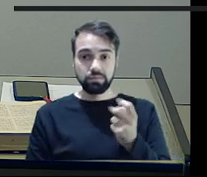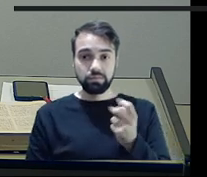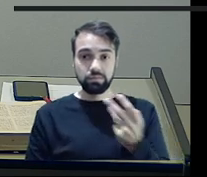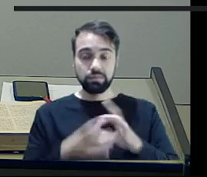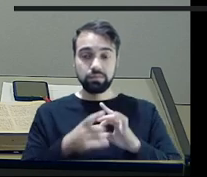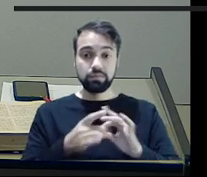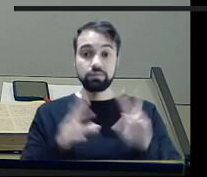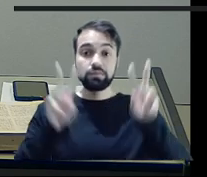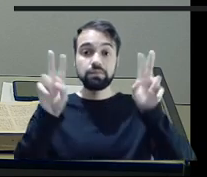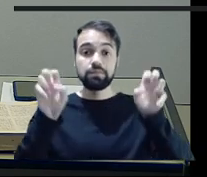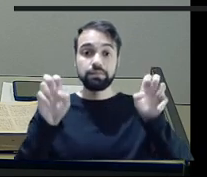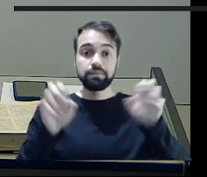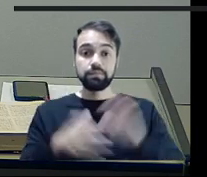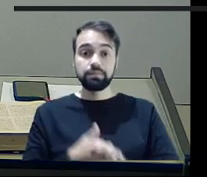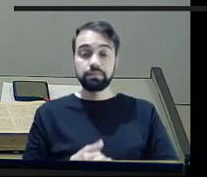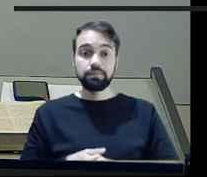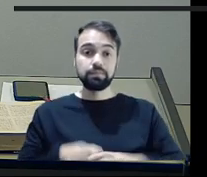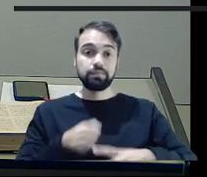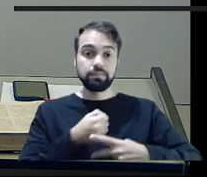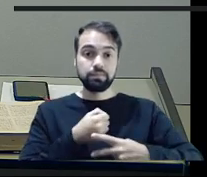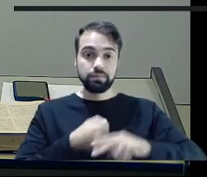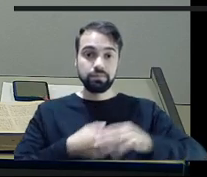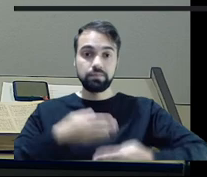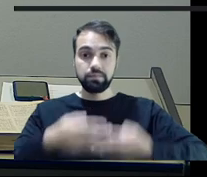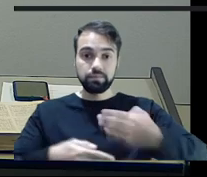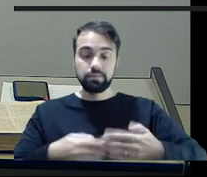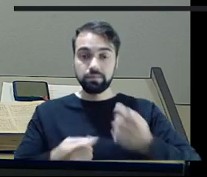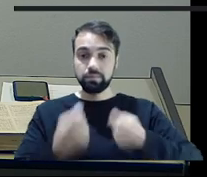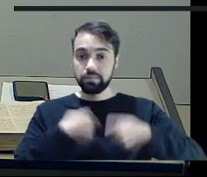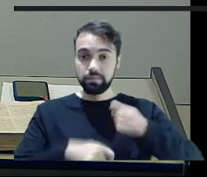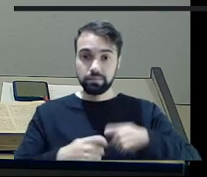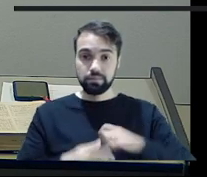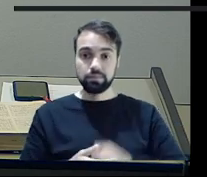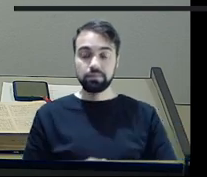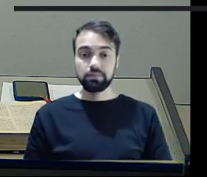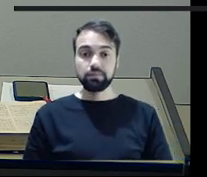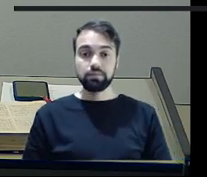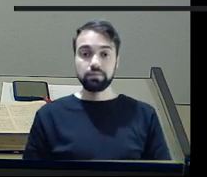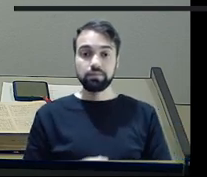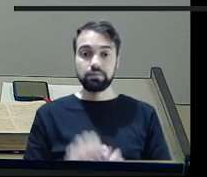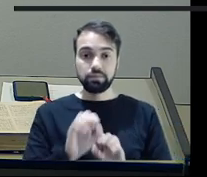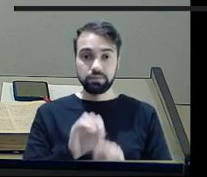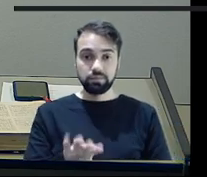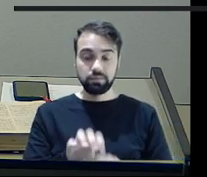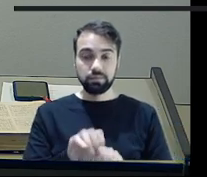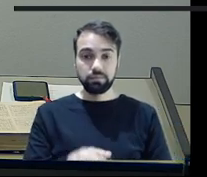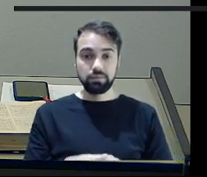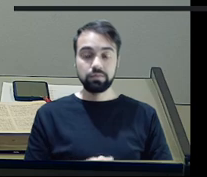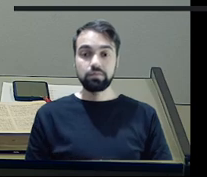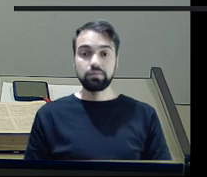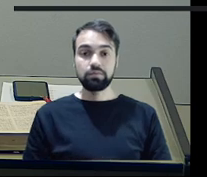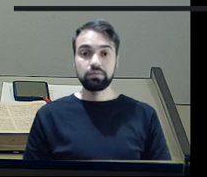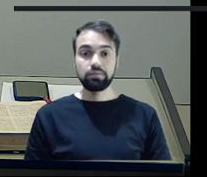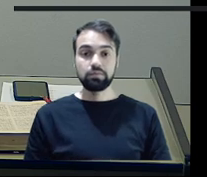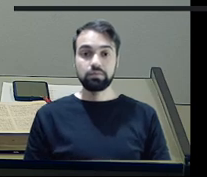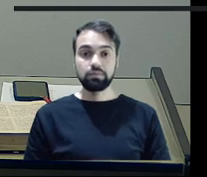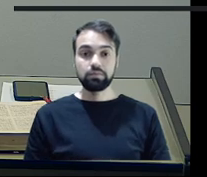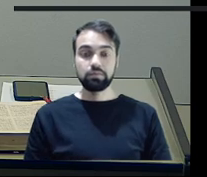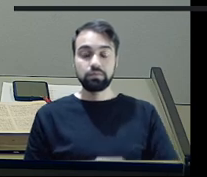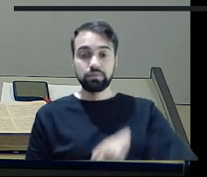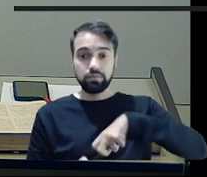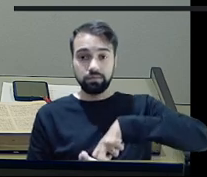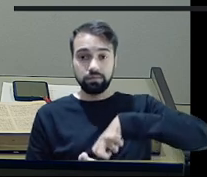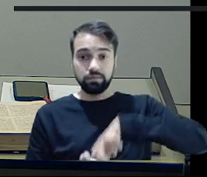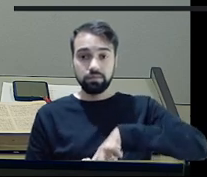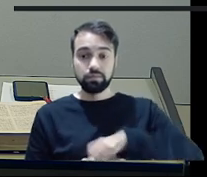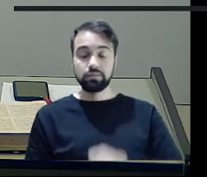sobre sindicância, processo administrativo, disciplinares e suas penalidades no âmbito